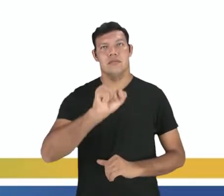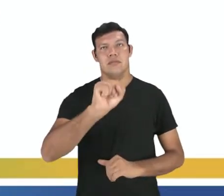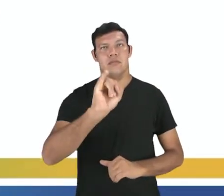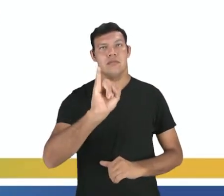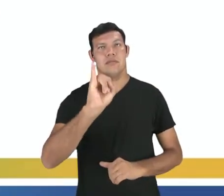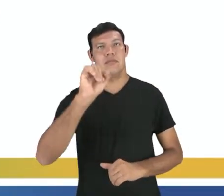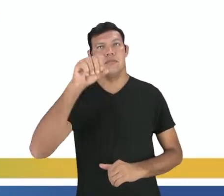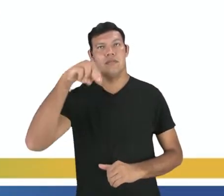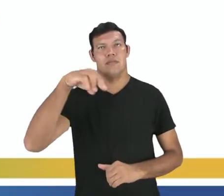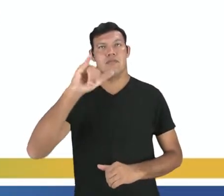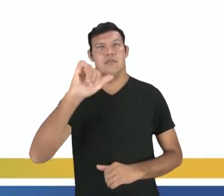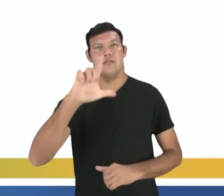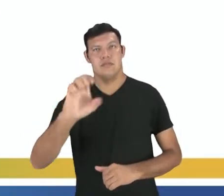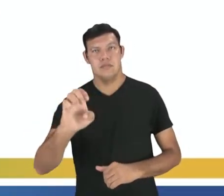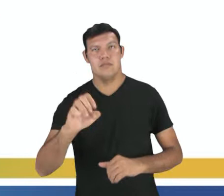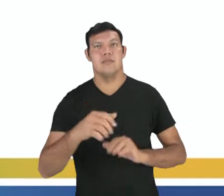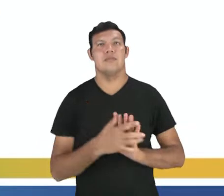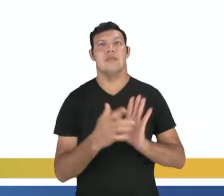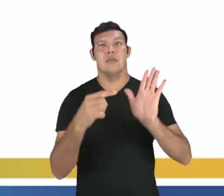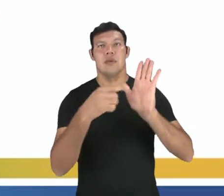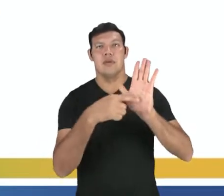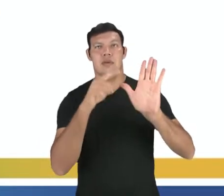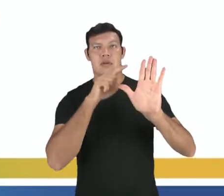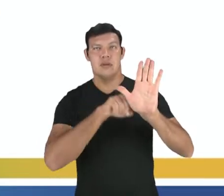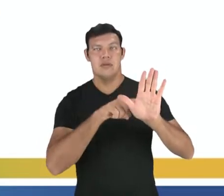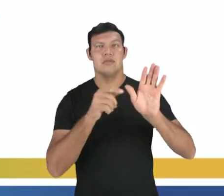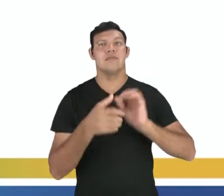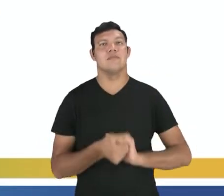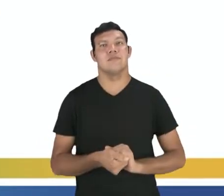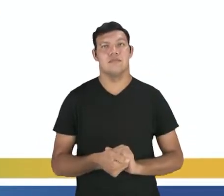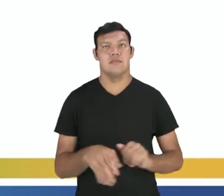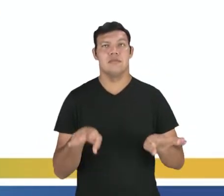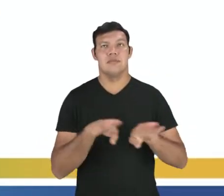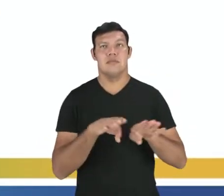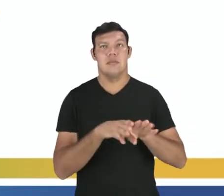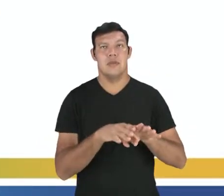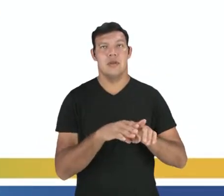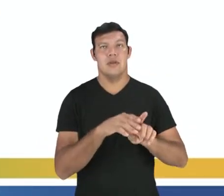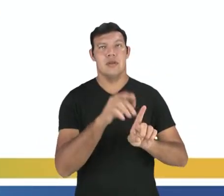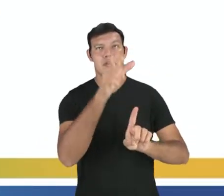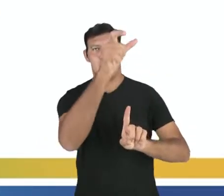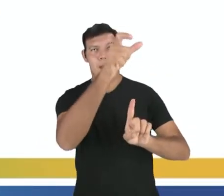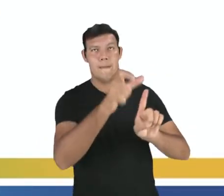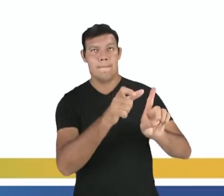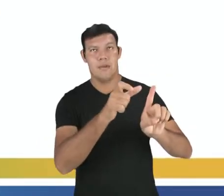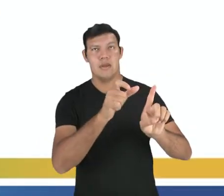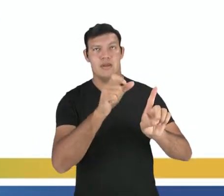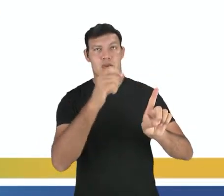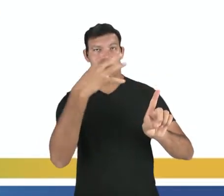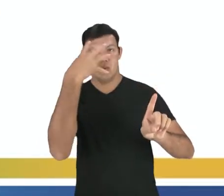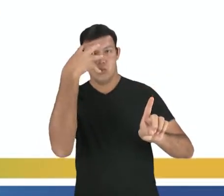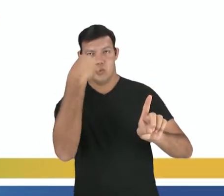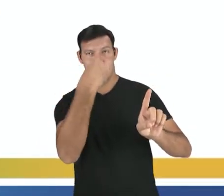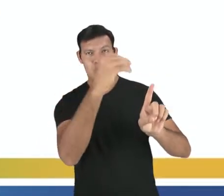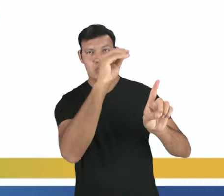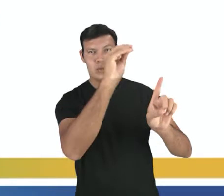metáfora, personification, personificação, alliteration,